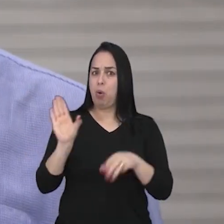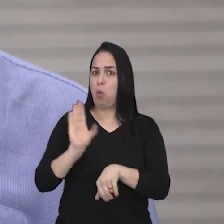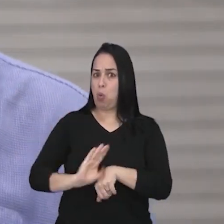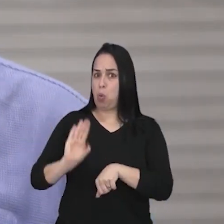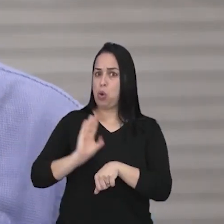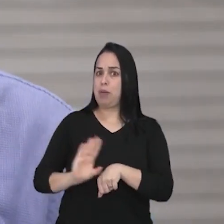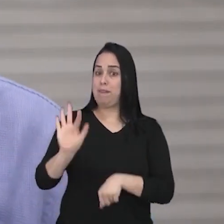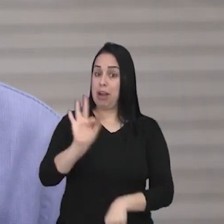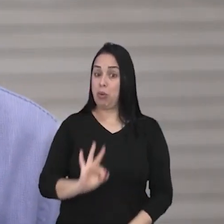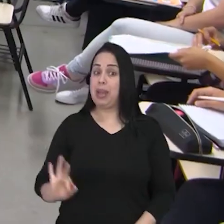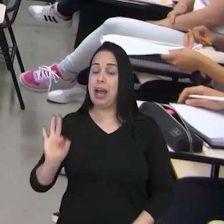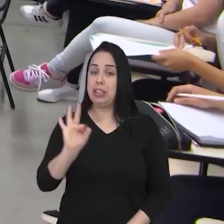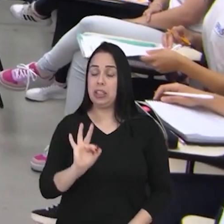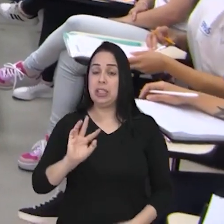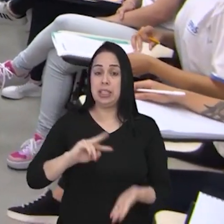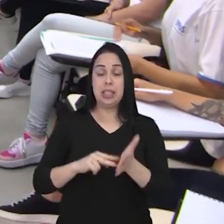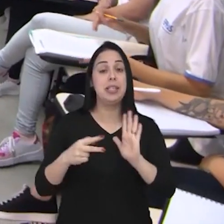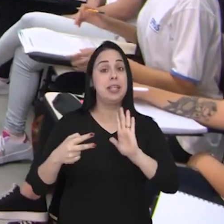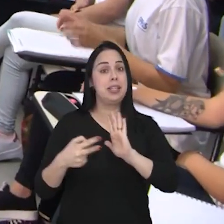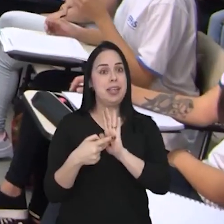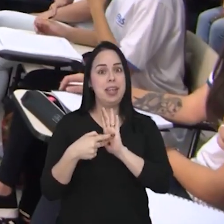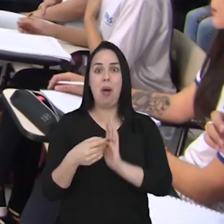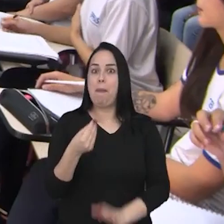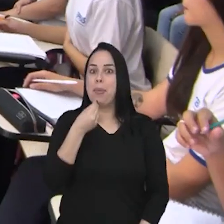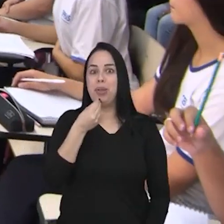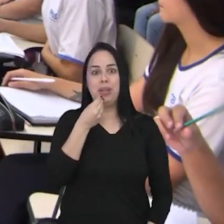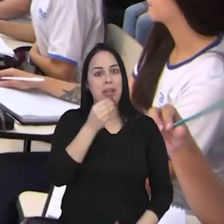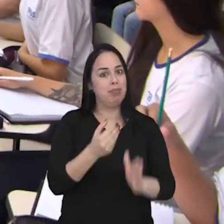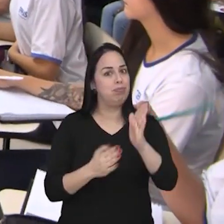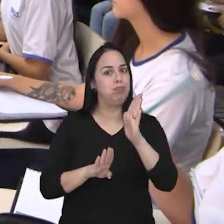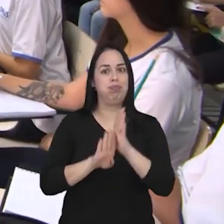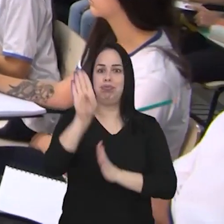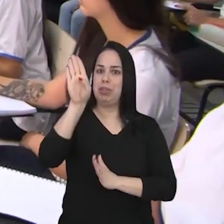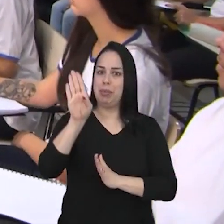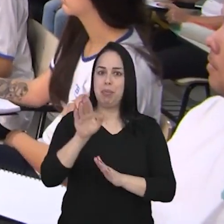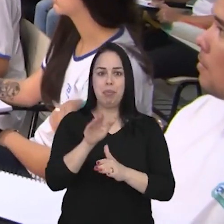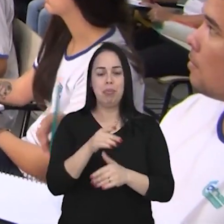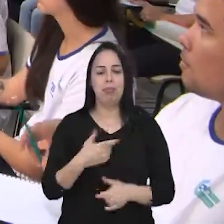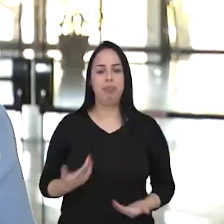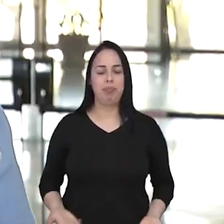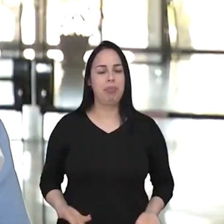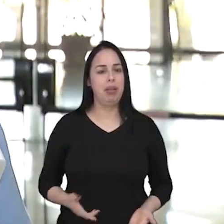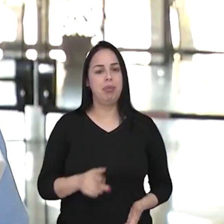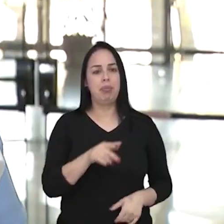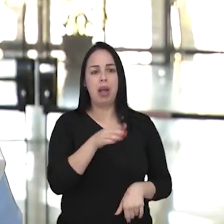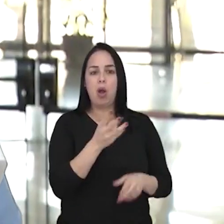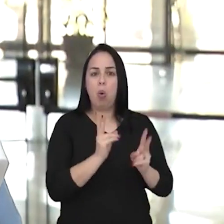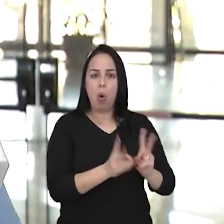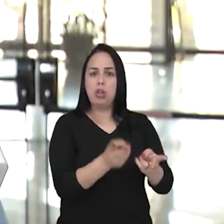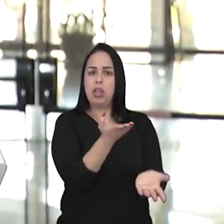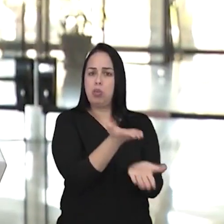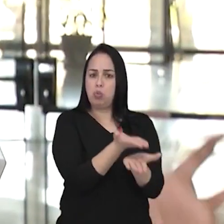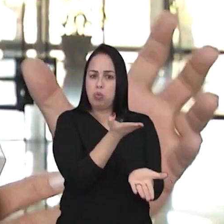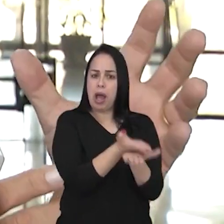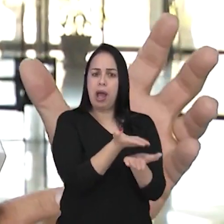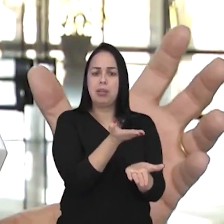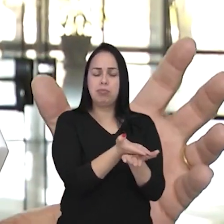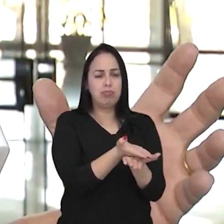superior pelo município representa mais oportunidades para os jovens da cidade. Dar continuidade